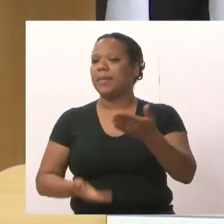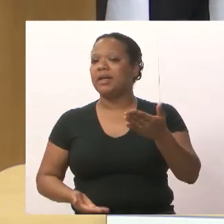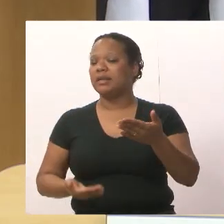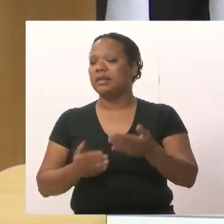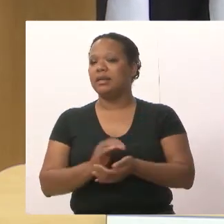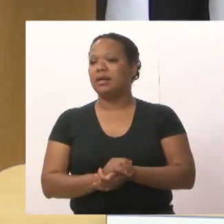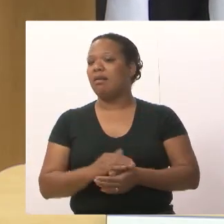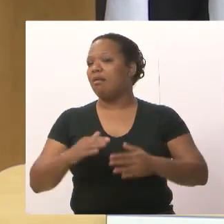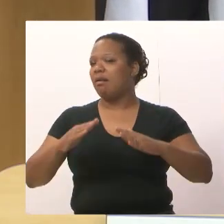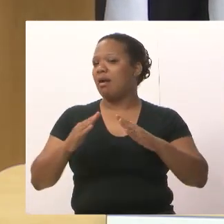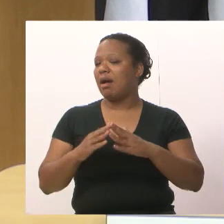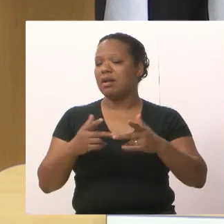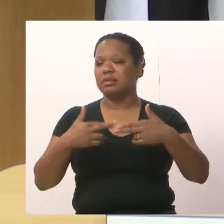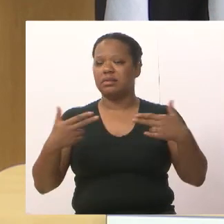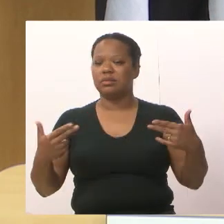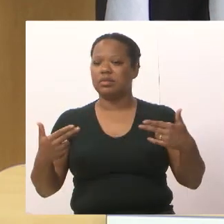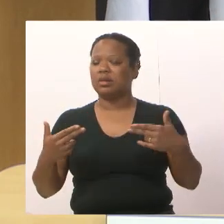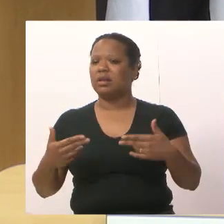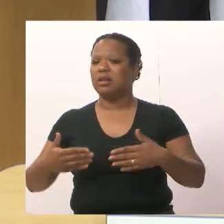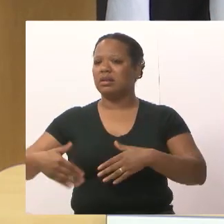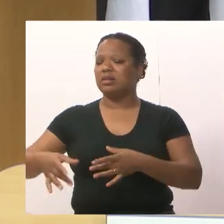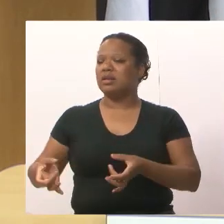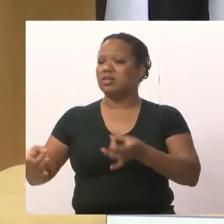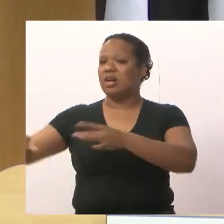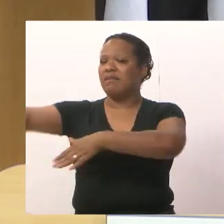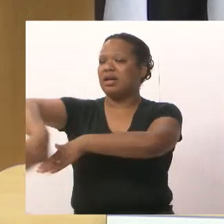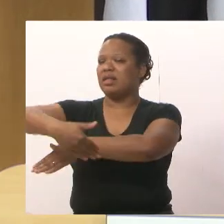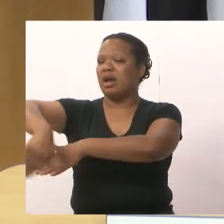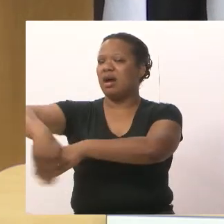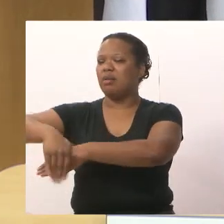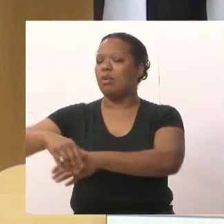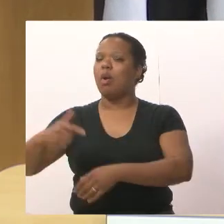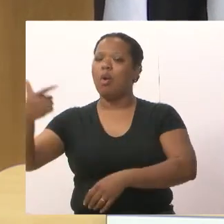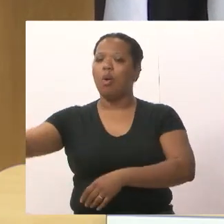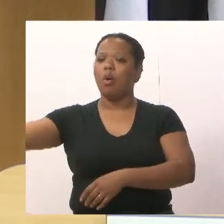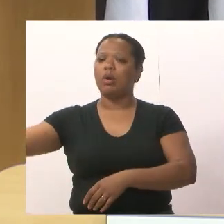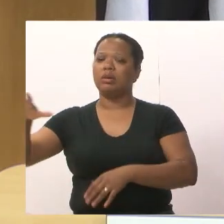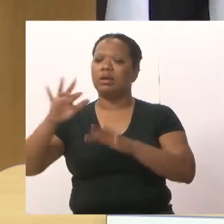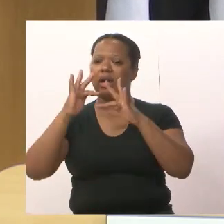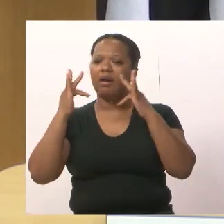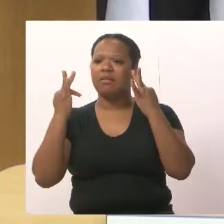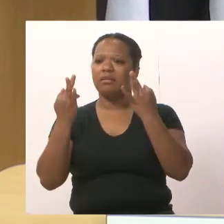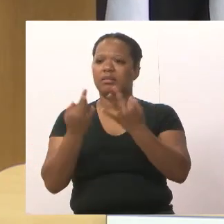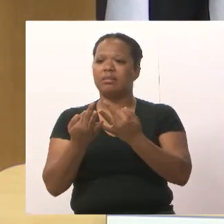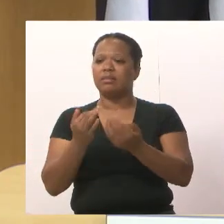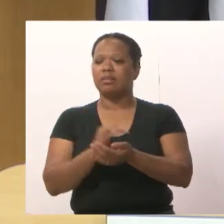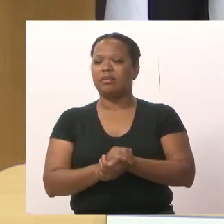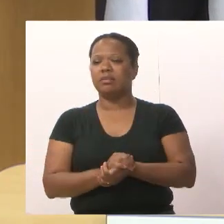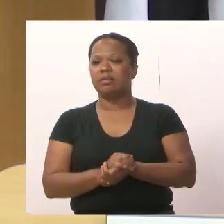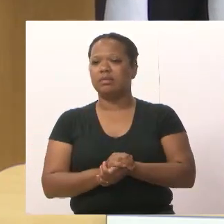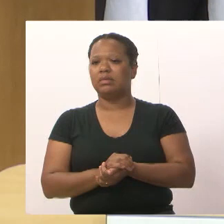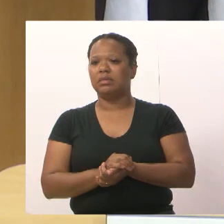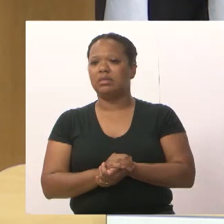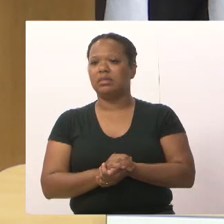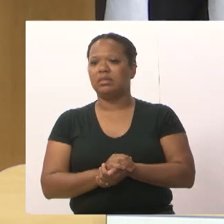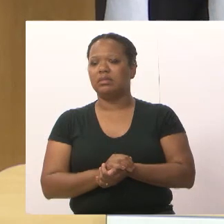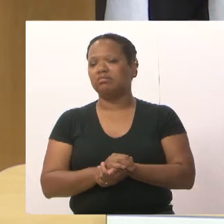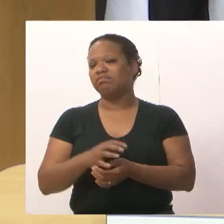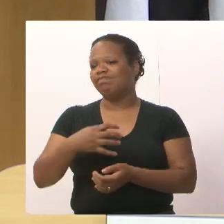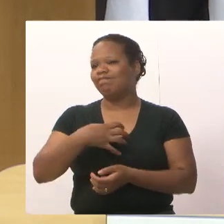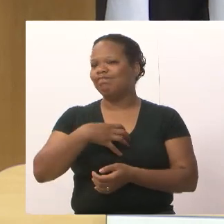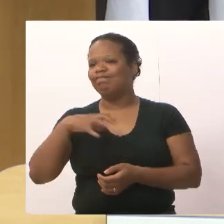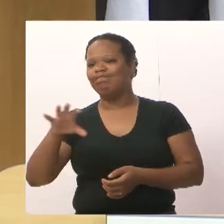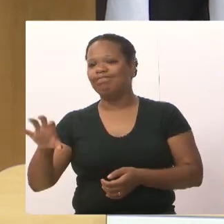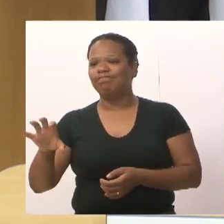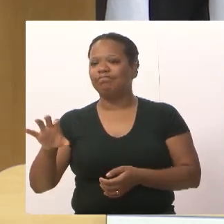faziam? Eles colocavam à margem das pistas, quando passava uma outra família, eles poderiam ficar sensibilizados?